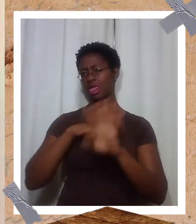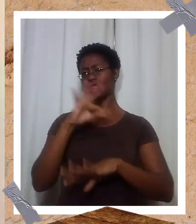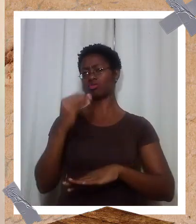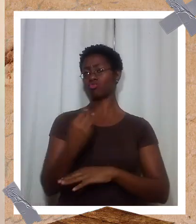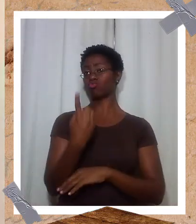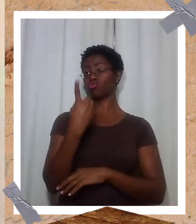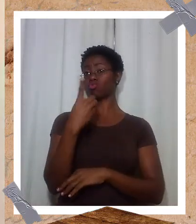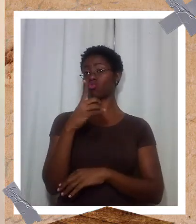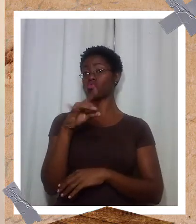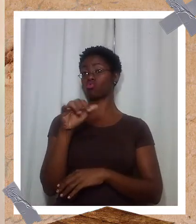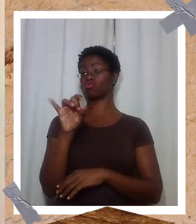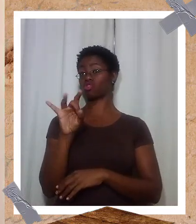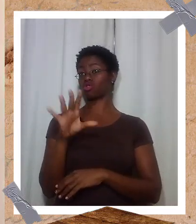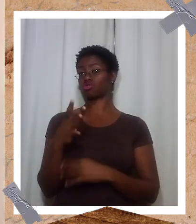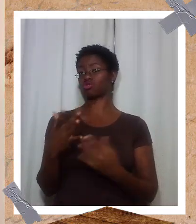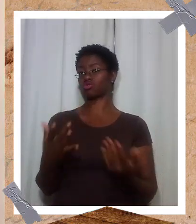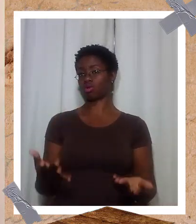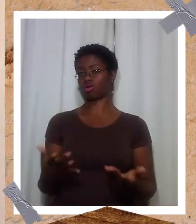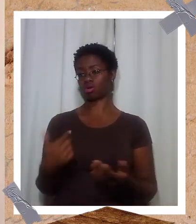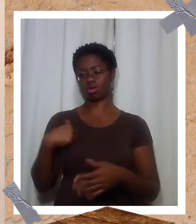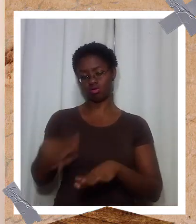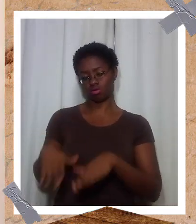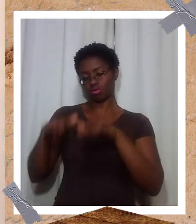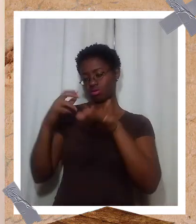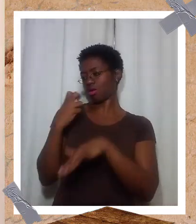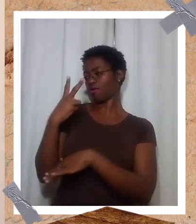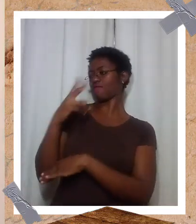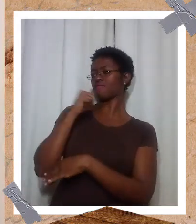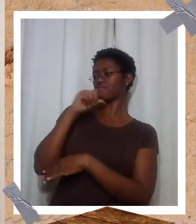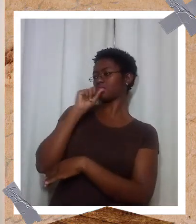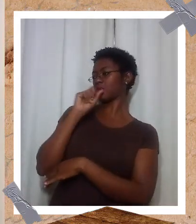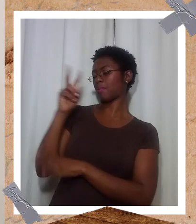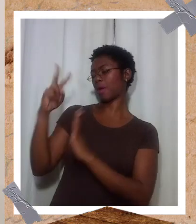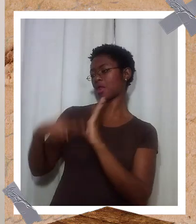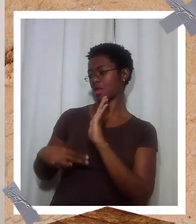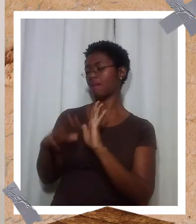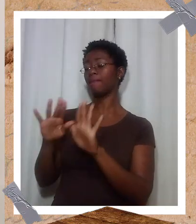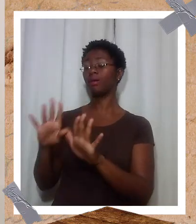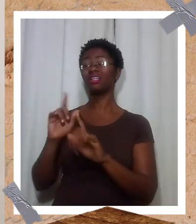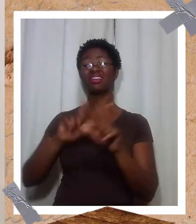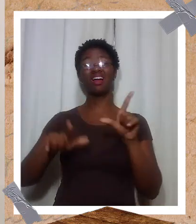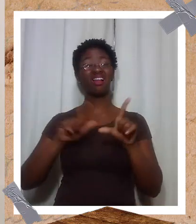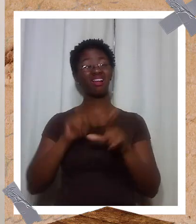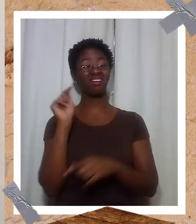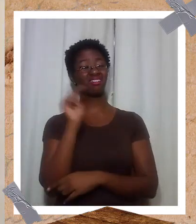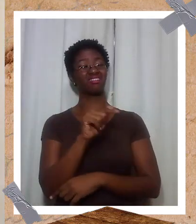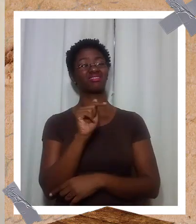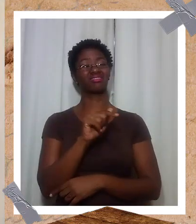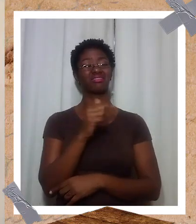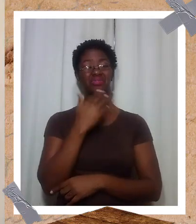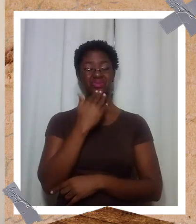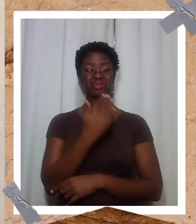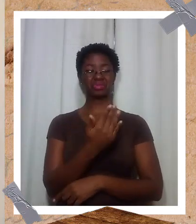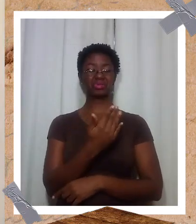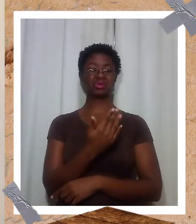entendeu? E a gente cresceu vendo mamãe ler. Só que a minha literatura não